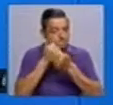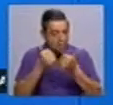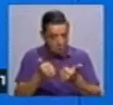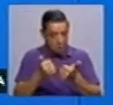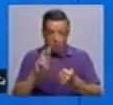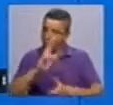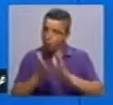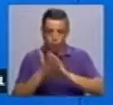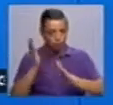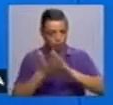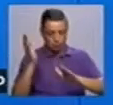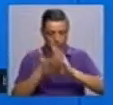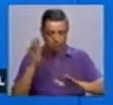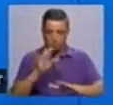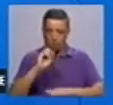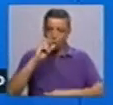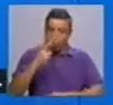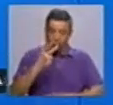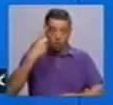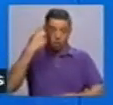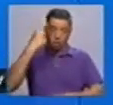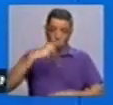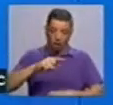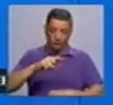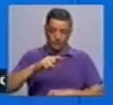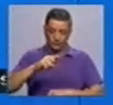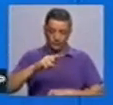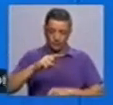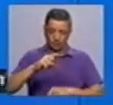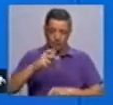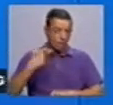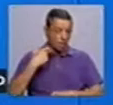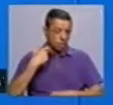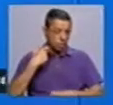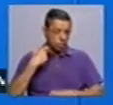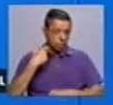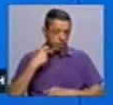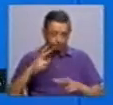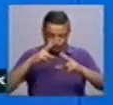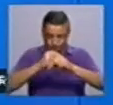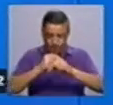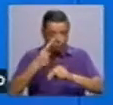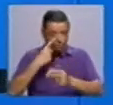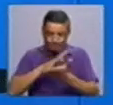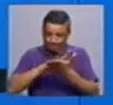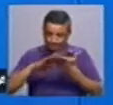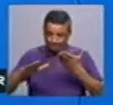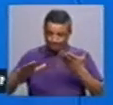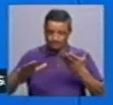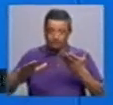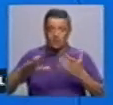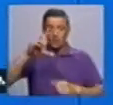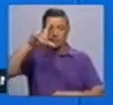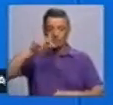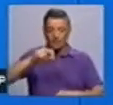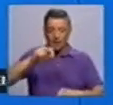muito urgente, ou então estamos perante partículas novas que nós também ainda não conhecemos, ou